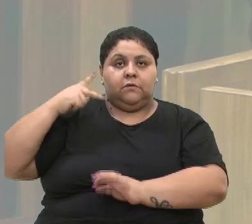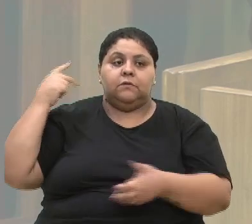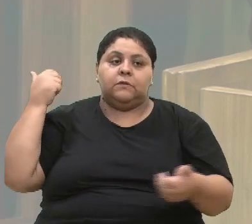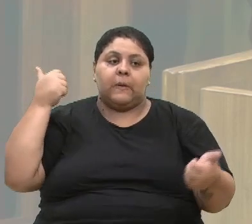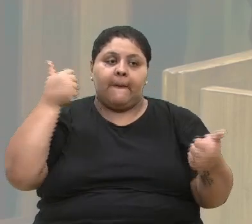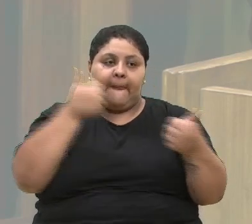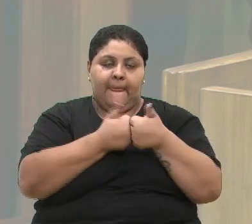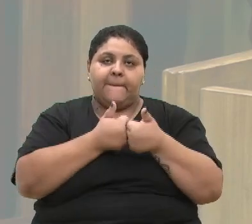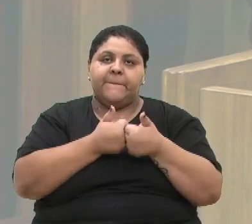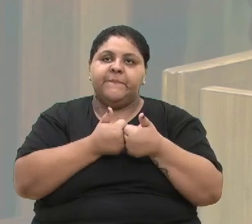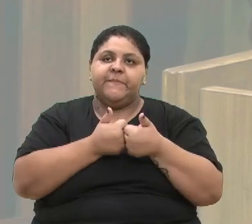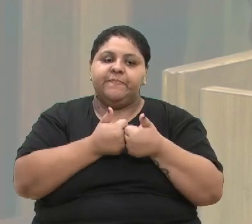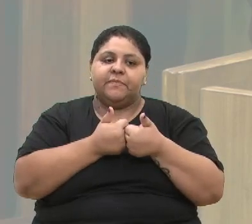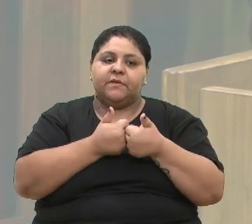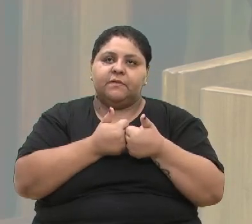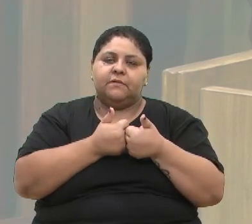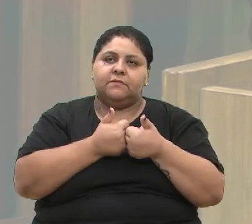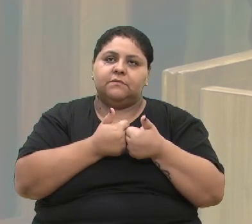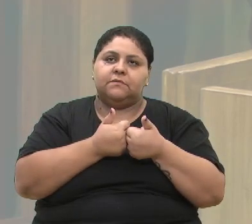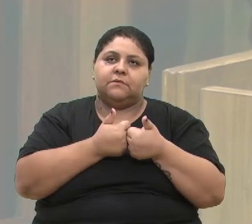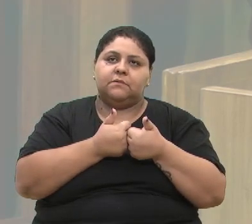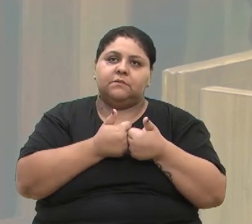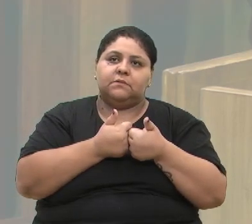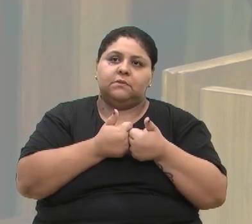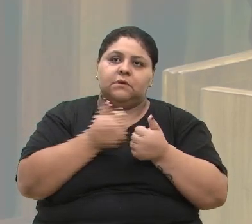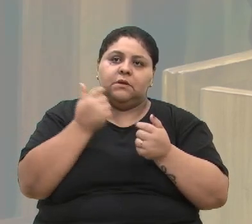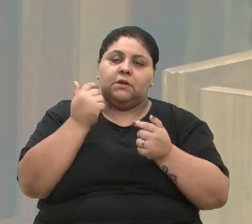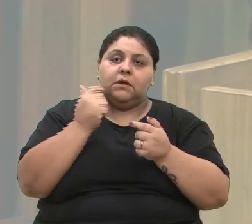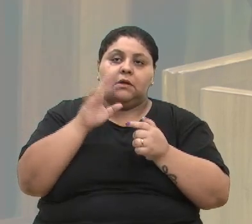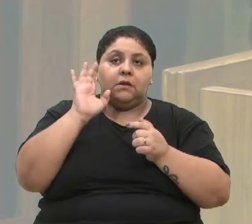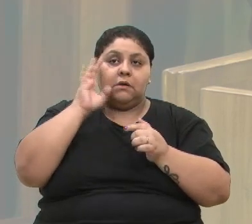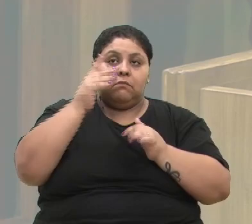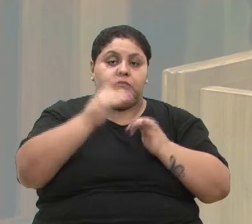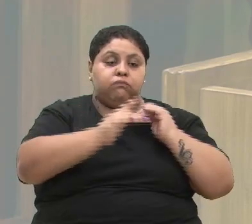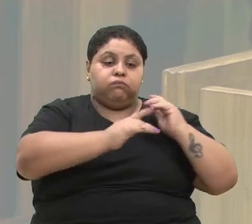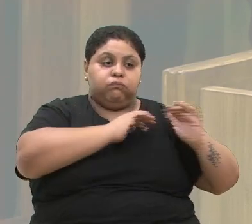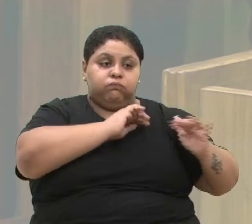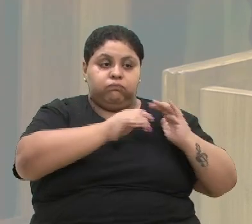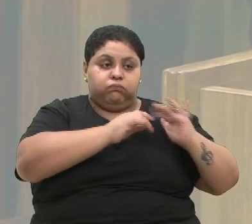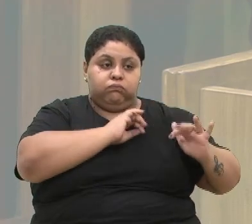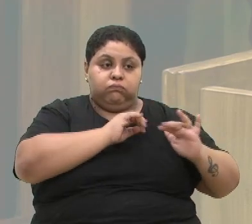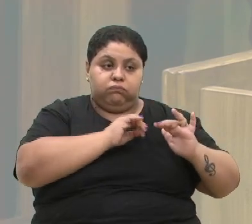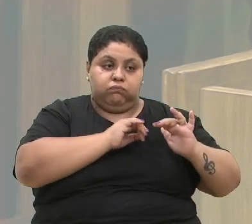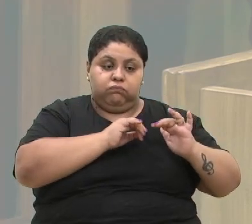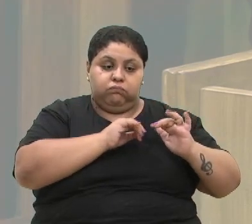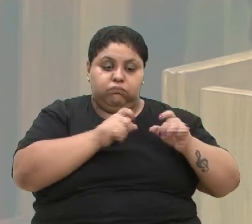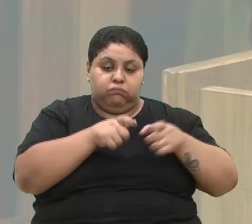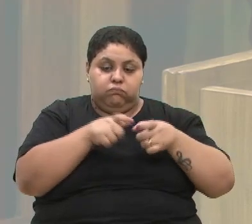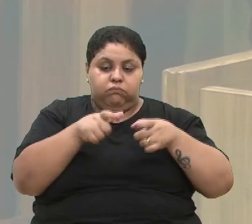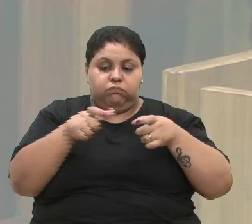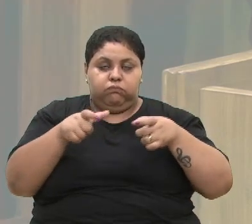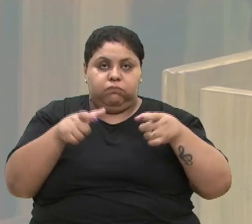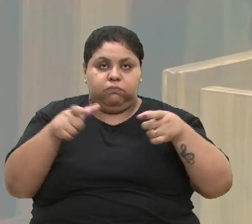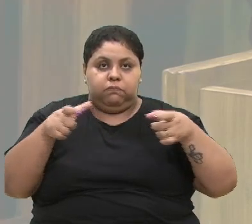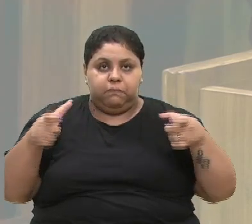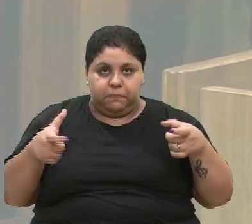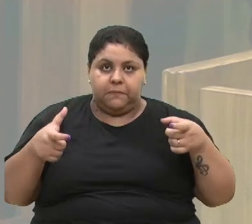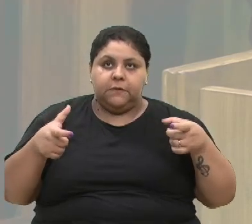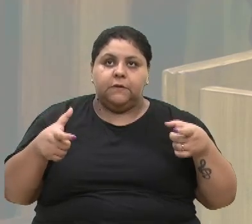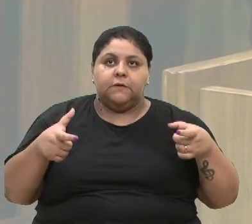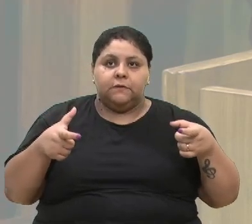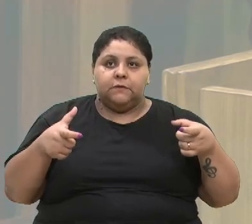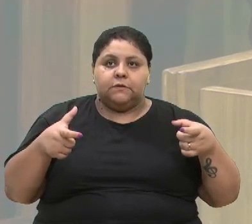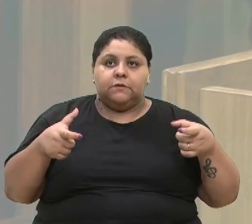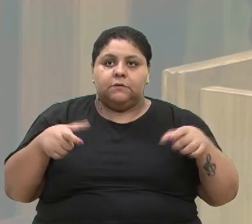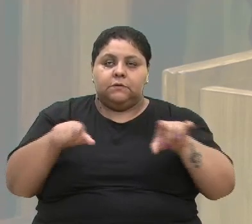junto para que aconteça esse movimento que cada vez vai ficando maior, esse movimento grande